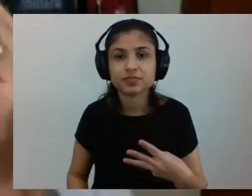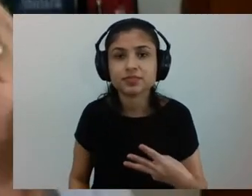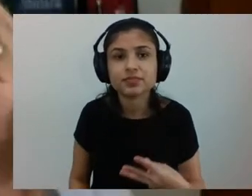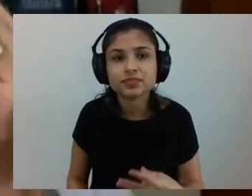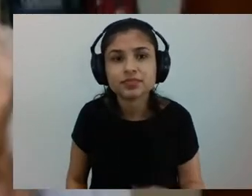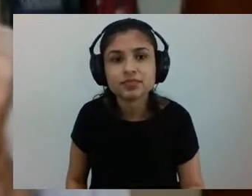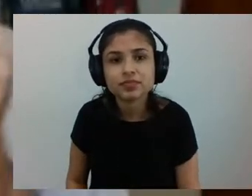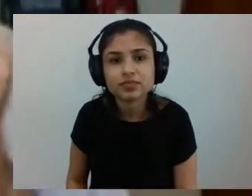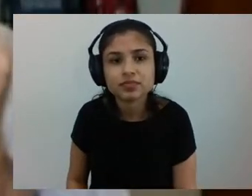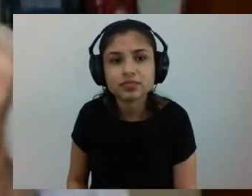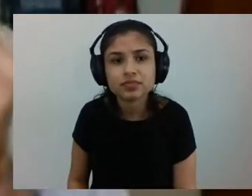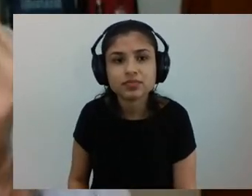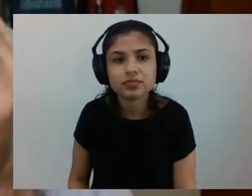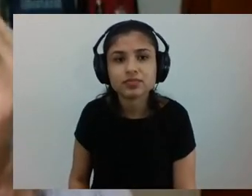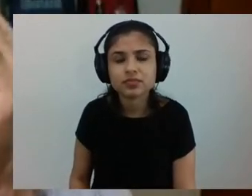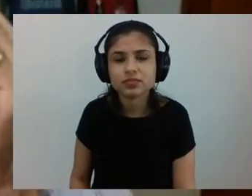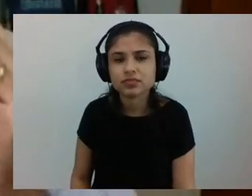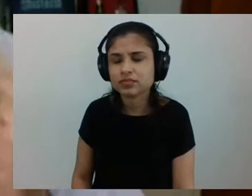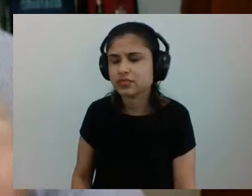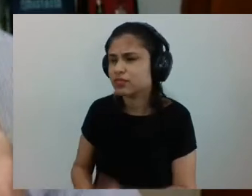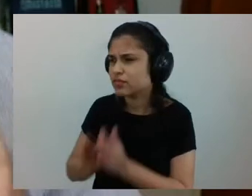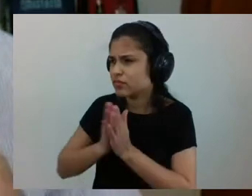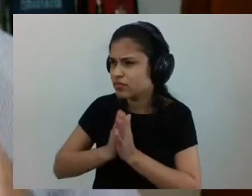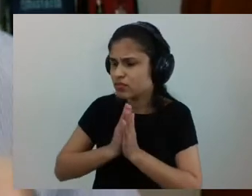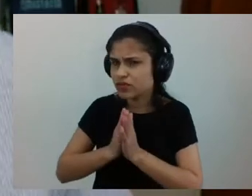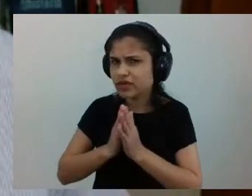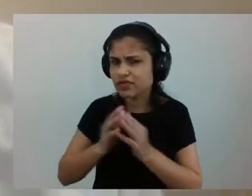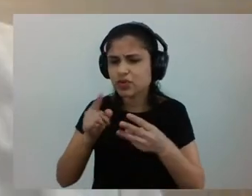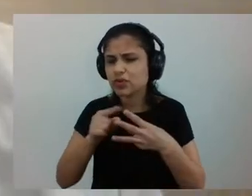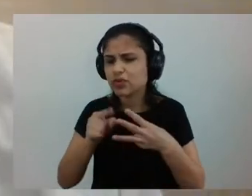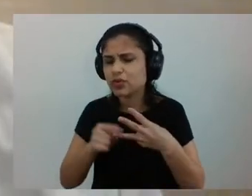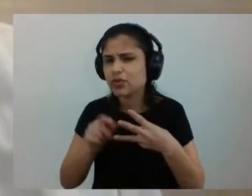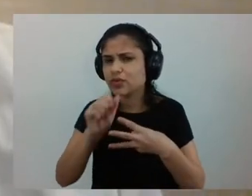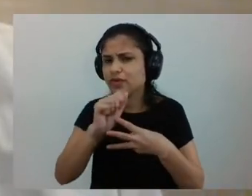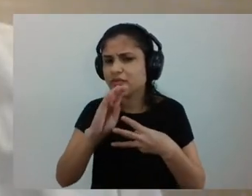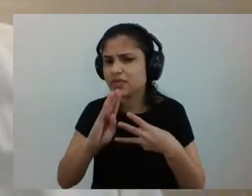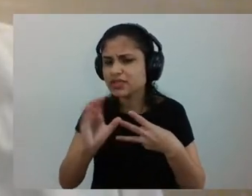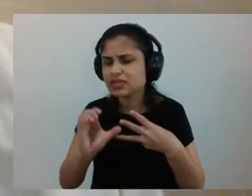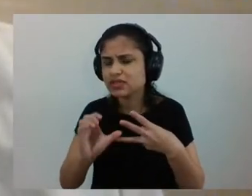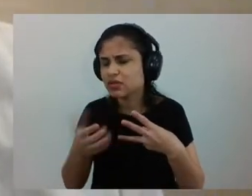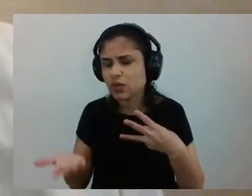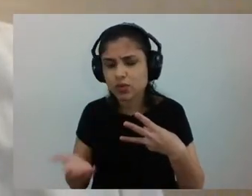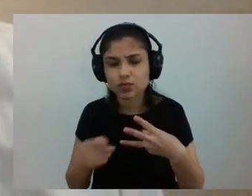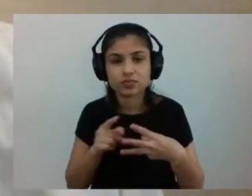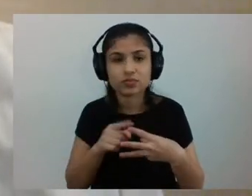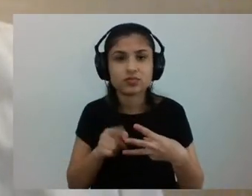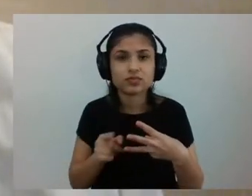Por favor, confirma a ordem agora, só para não ter problema. Sim, então, a terceira participação seria,